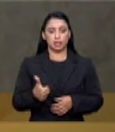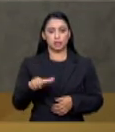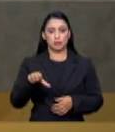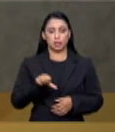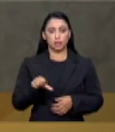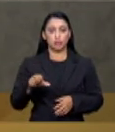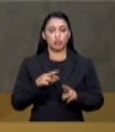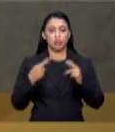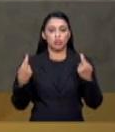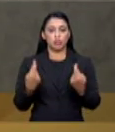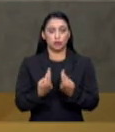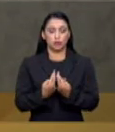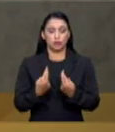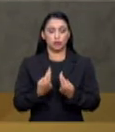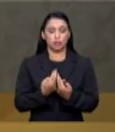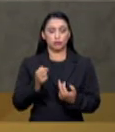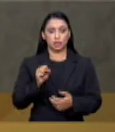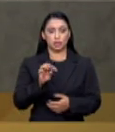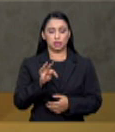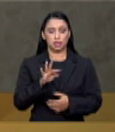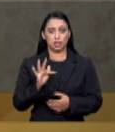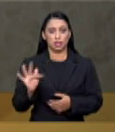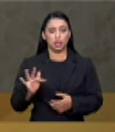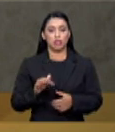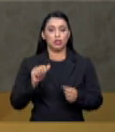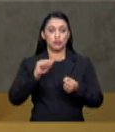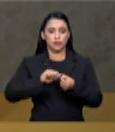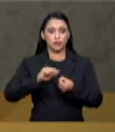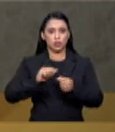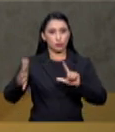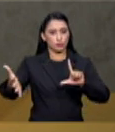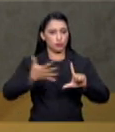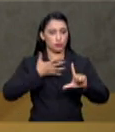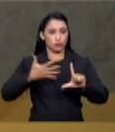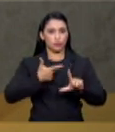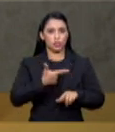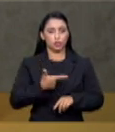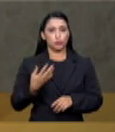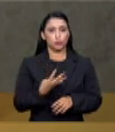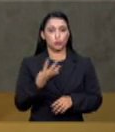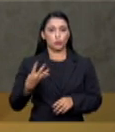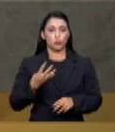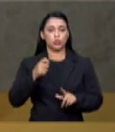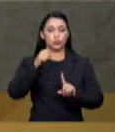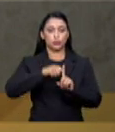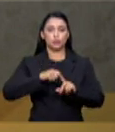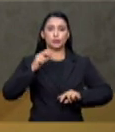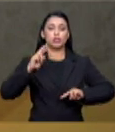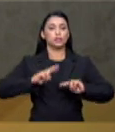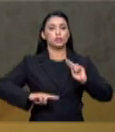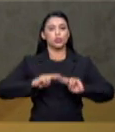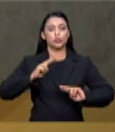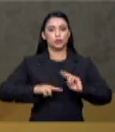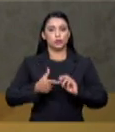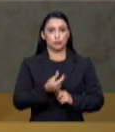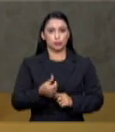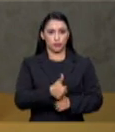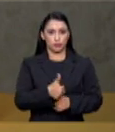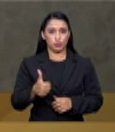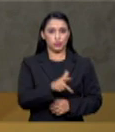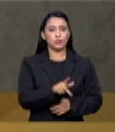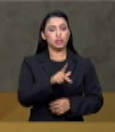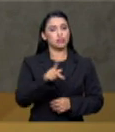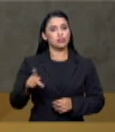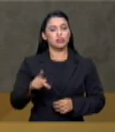extraordinária do plenário do Supremo Tribunal Federal, realizada por videoconferência em 24 de junho de 2021. Presidência do